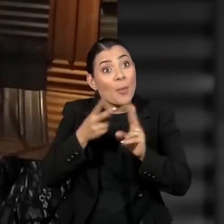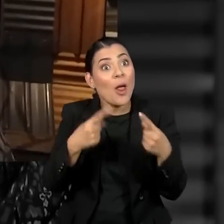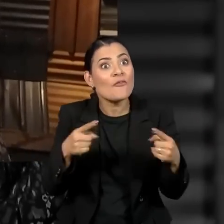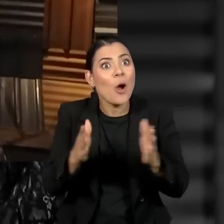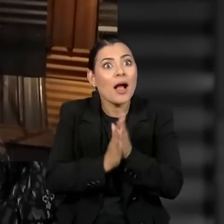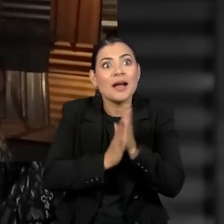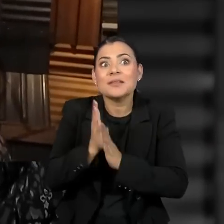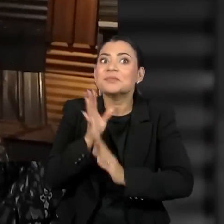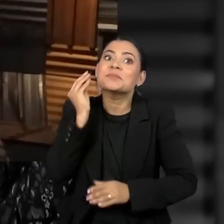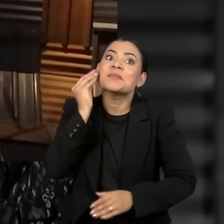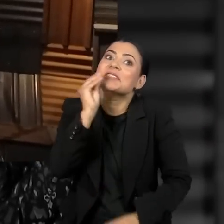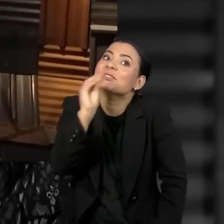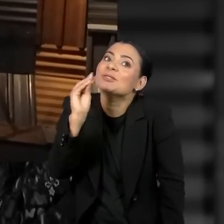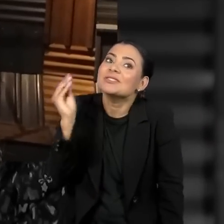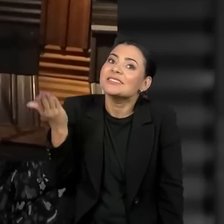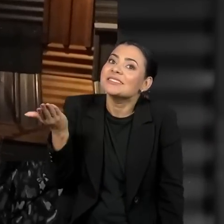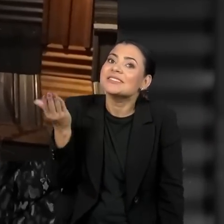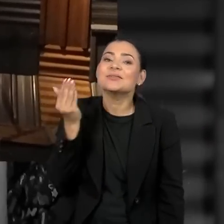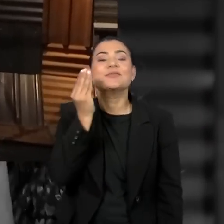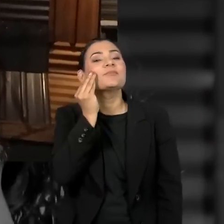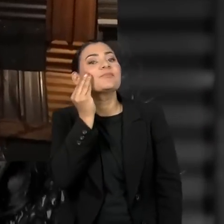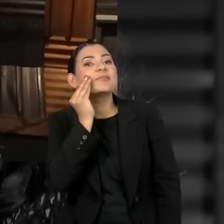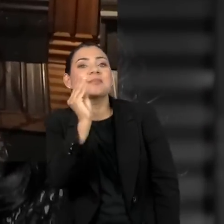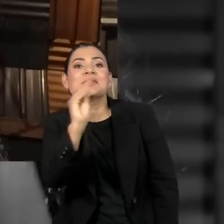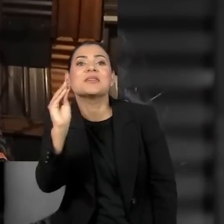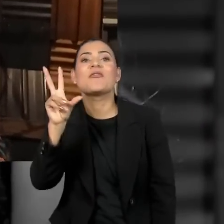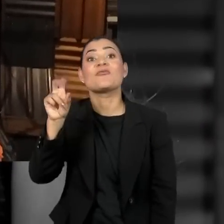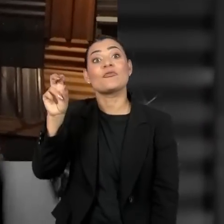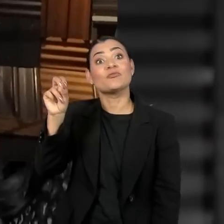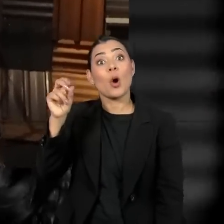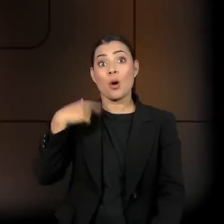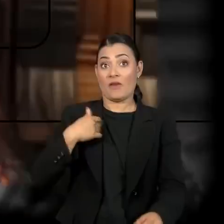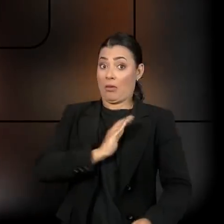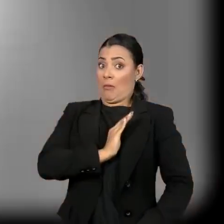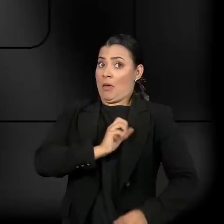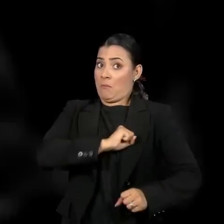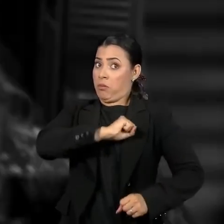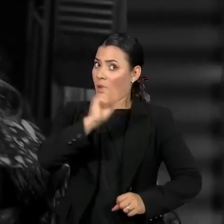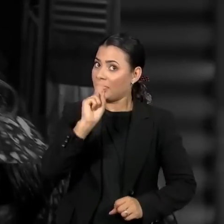programinha. Beijinho pra você. Ela adora. Beijo, vó. Não vai infartar, hein?